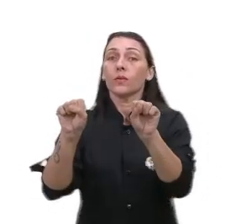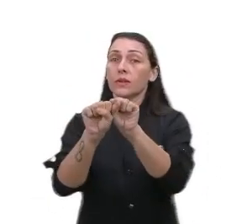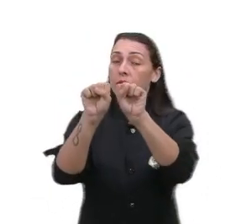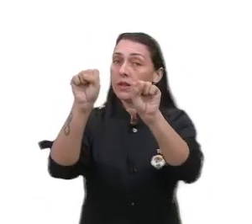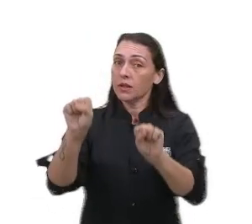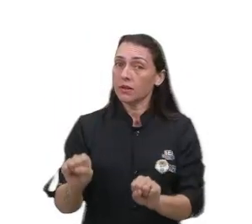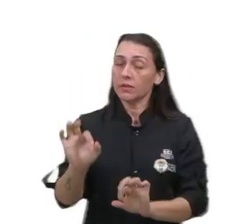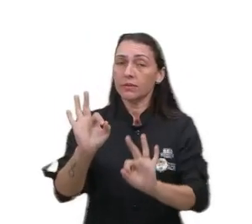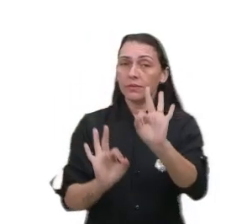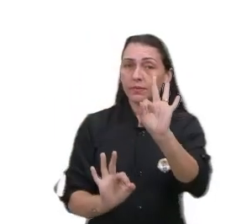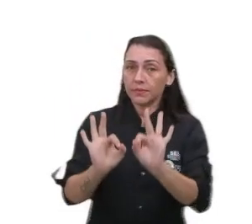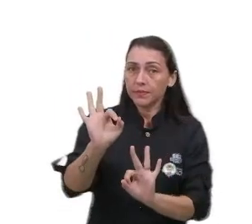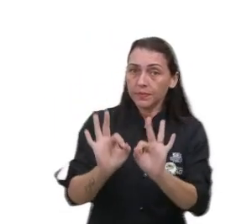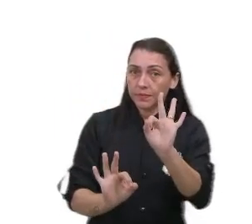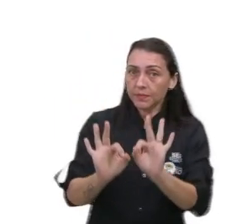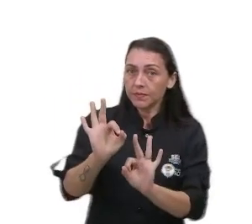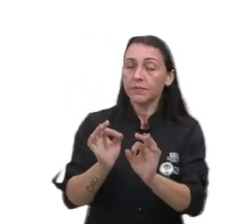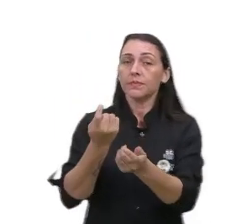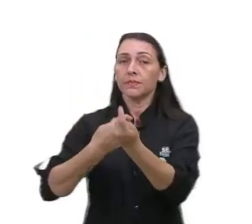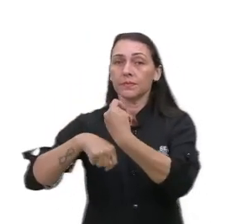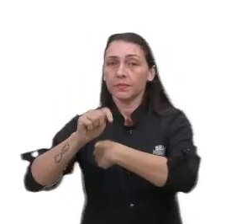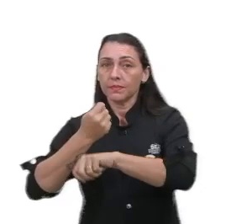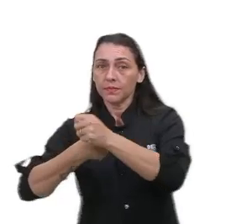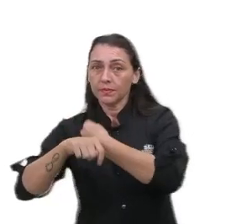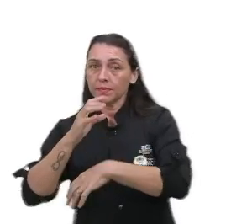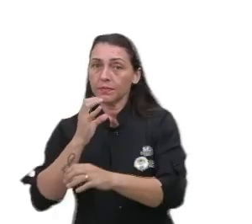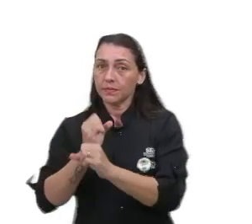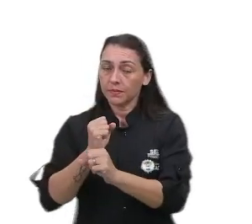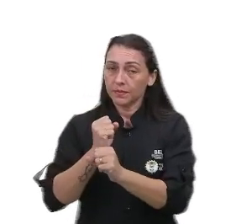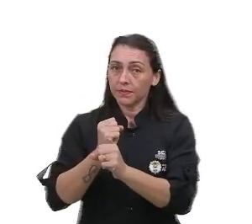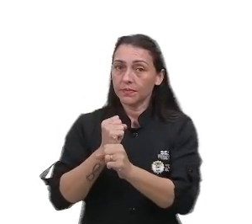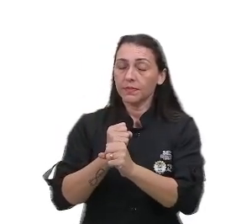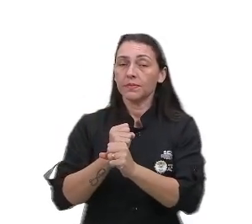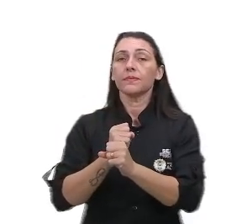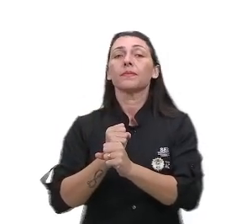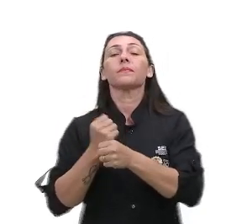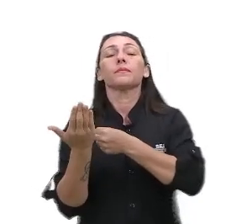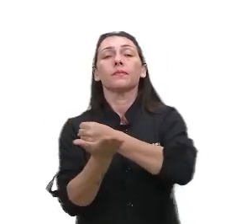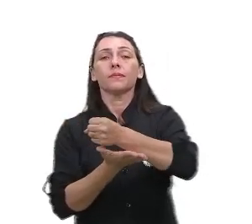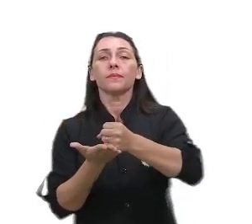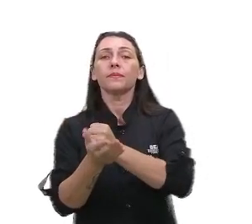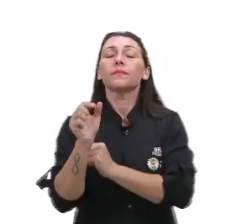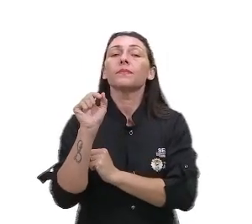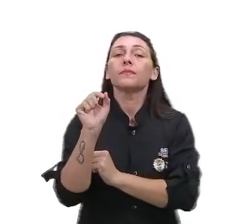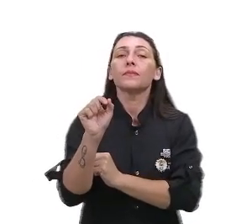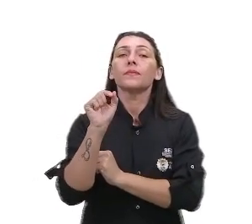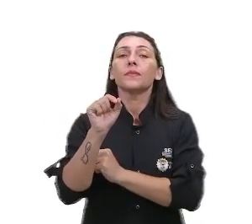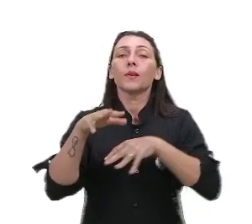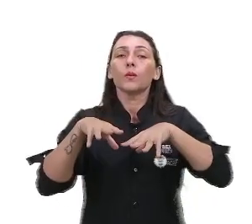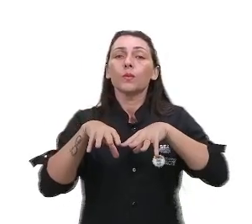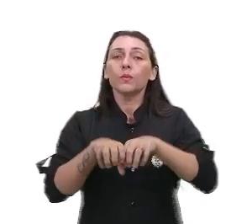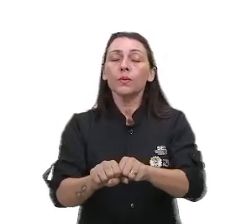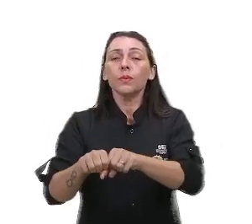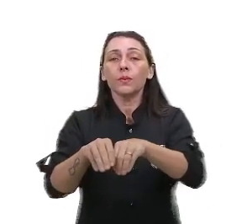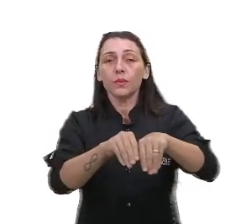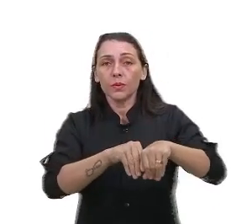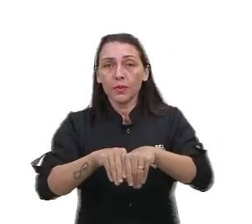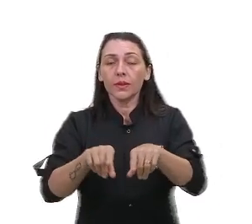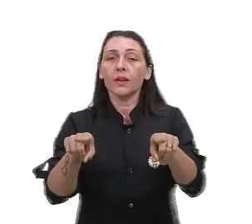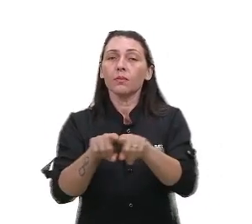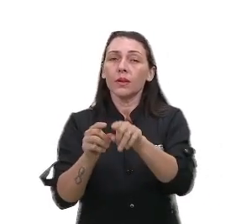de organização econômica, aí baseado na posse de terras e